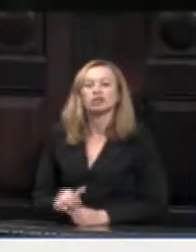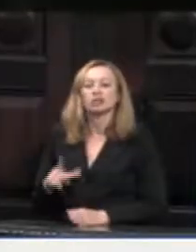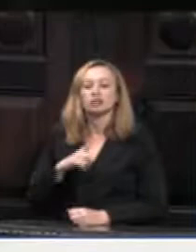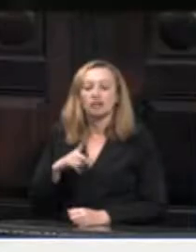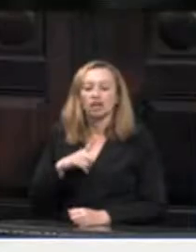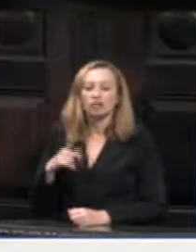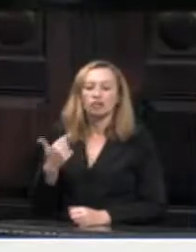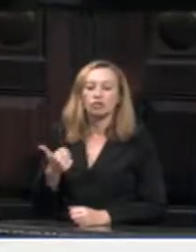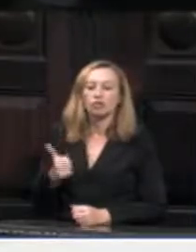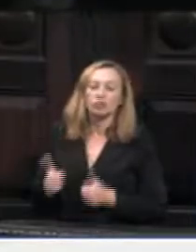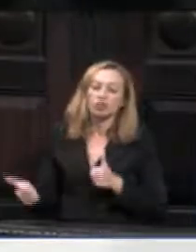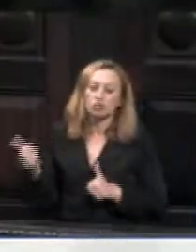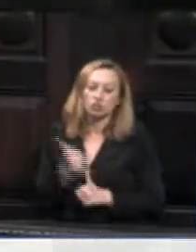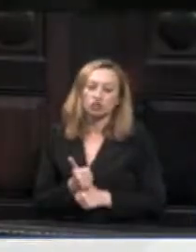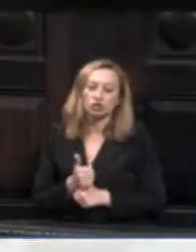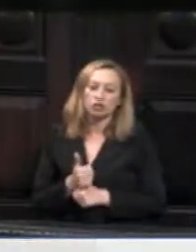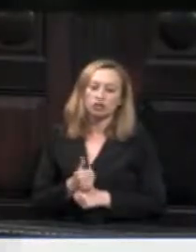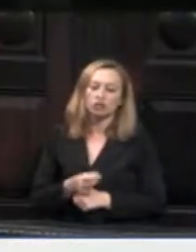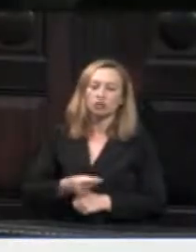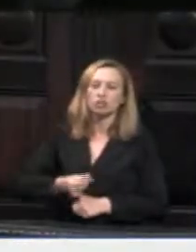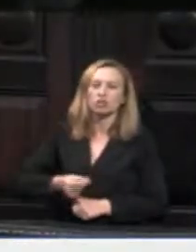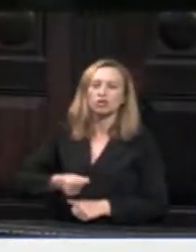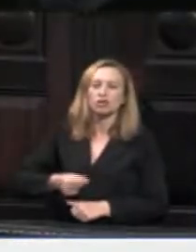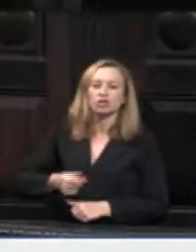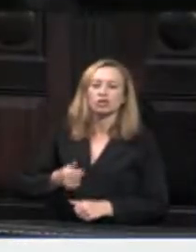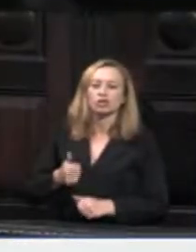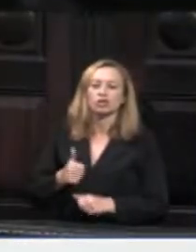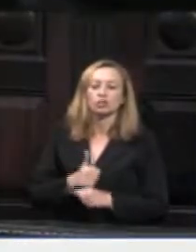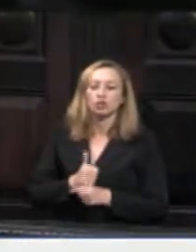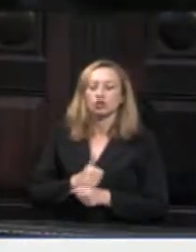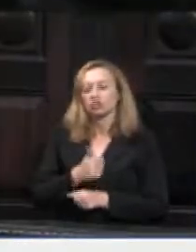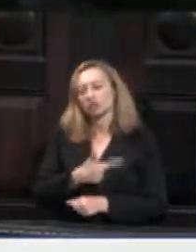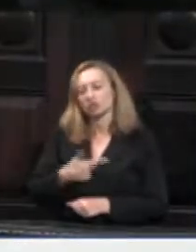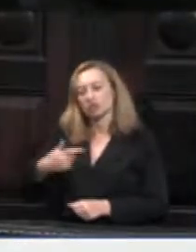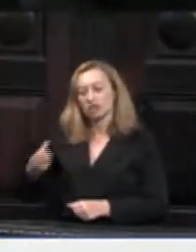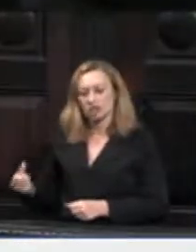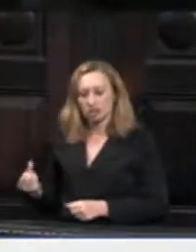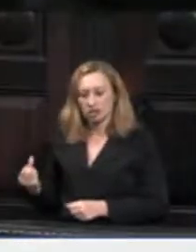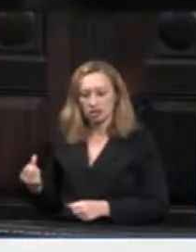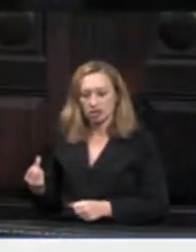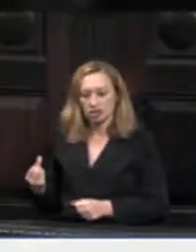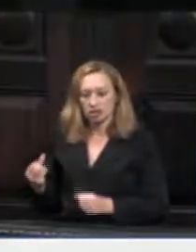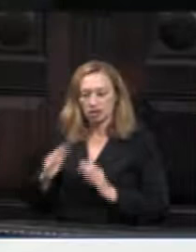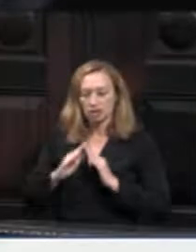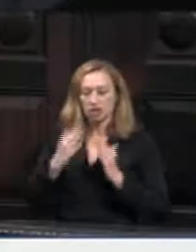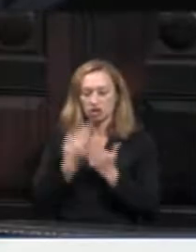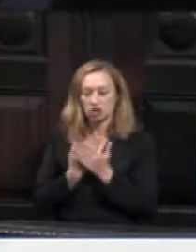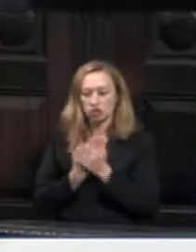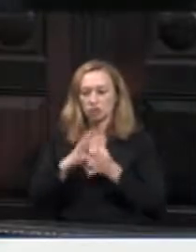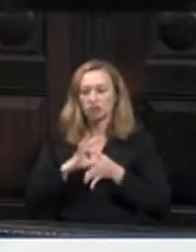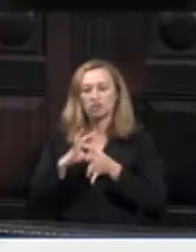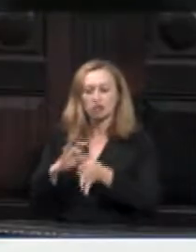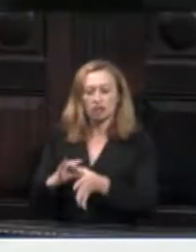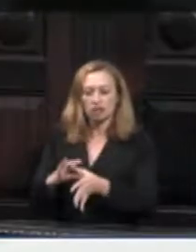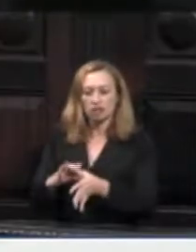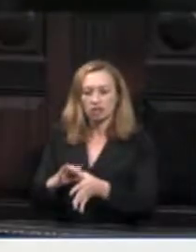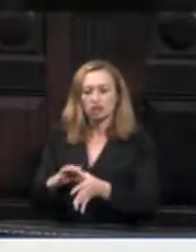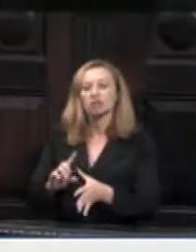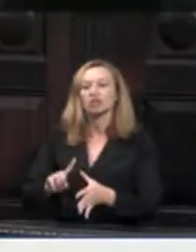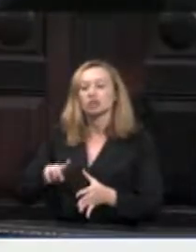primeiro substitutivo lá em 2016, fruto da Colégio de Líderes. Houve um